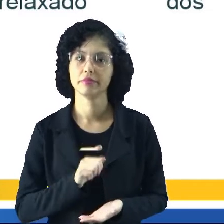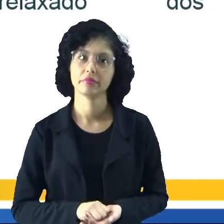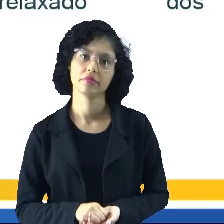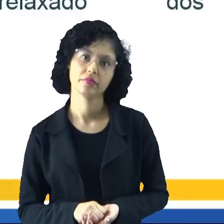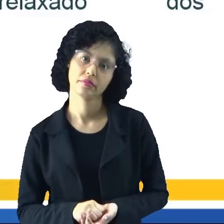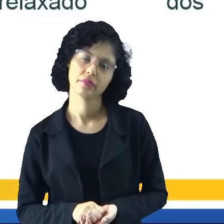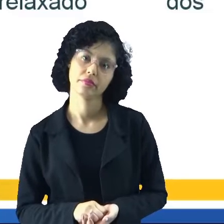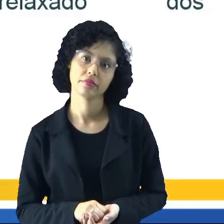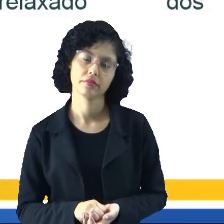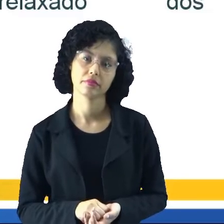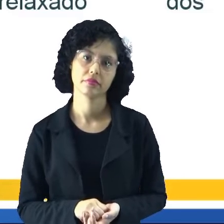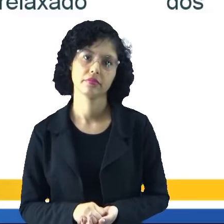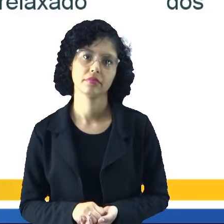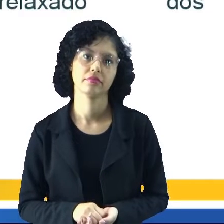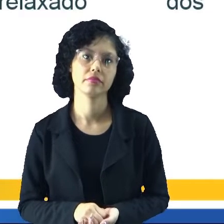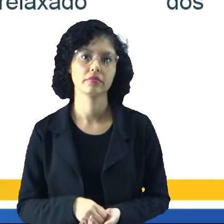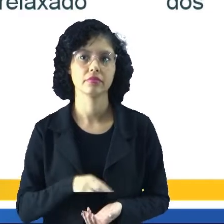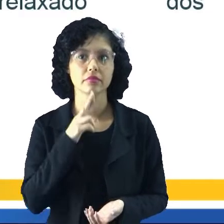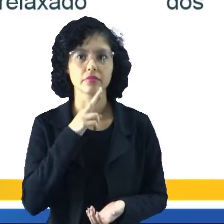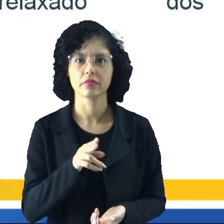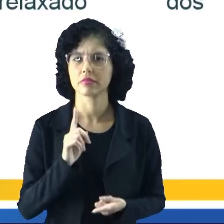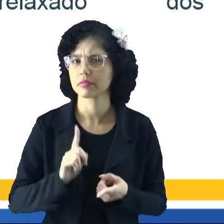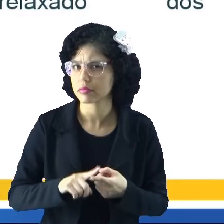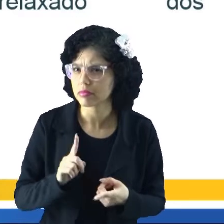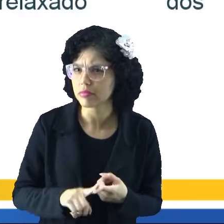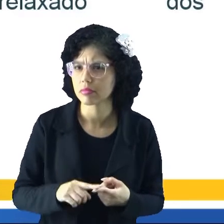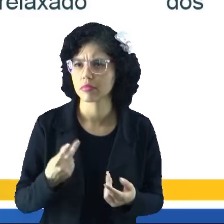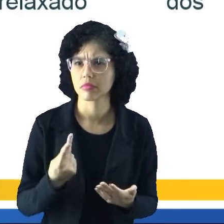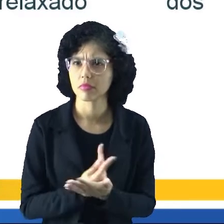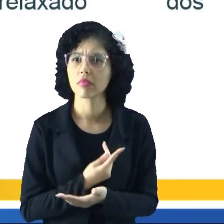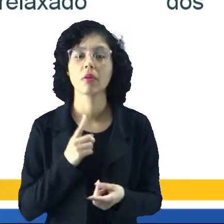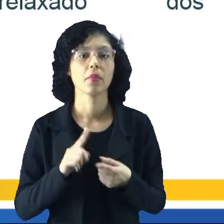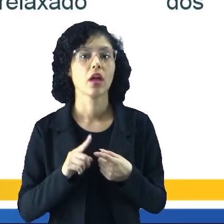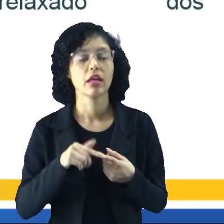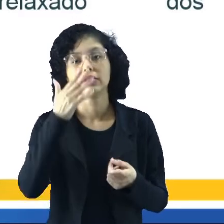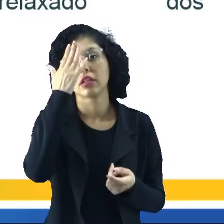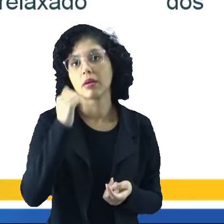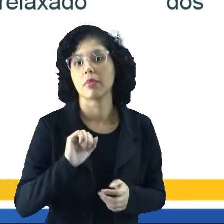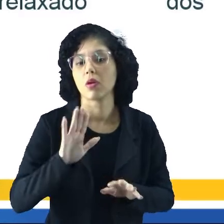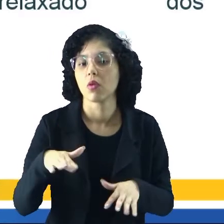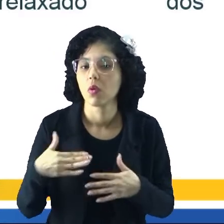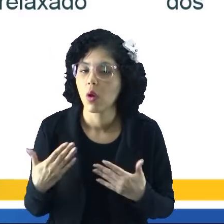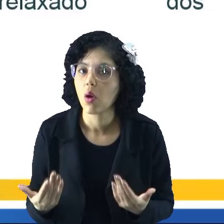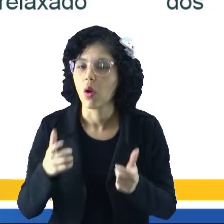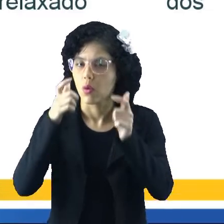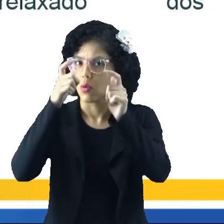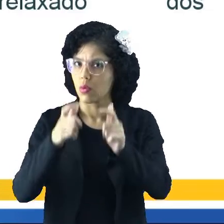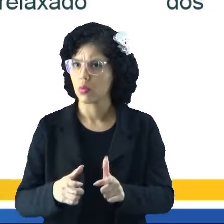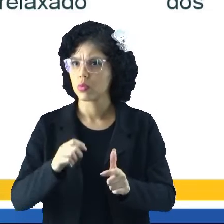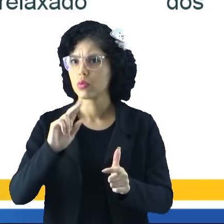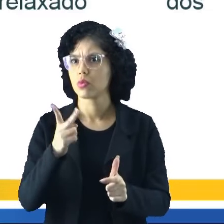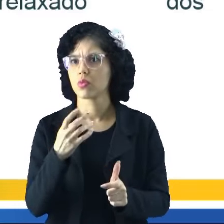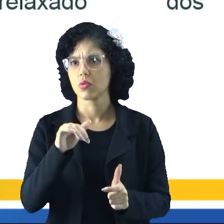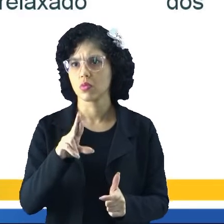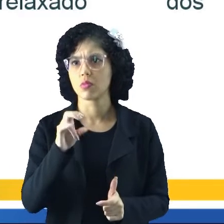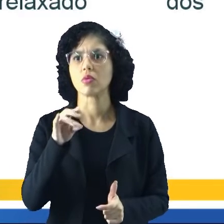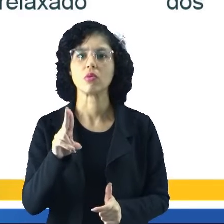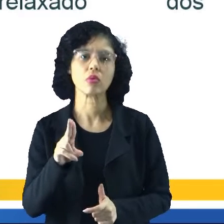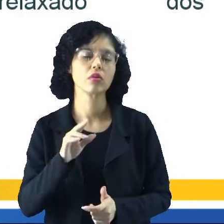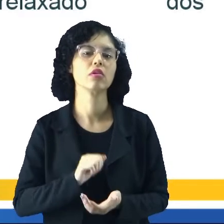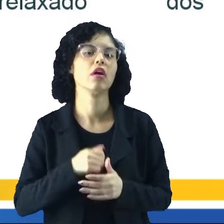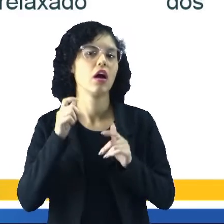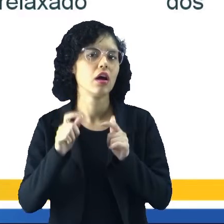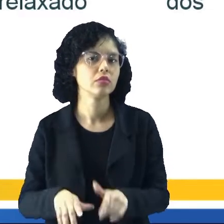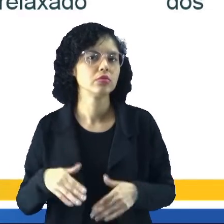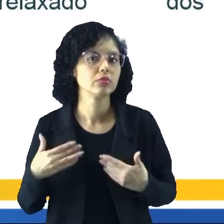né, não seria a resposta correta, por quê? Porque no enunciado ele quer saber o efeito de humor. Né? Então, o efeito de humor,